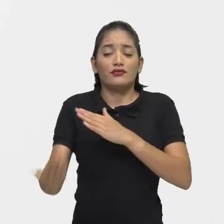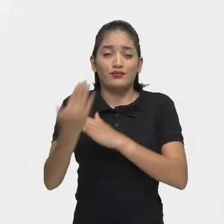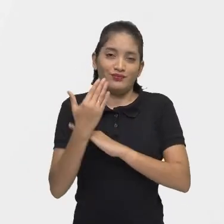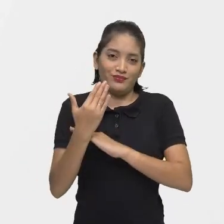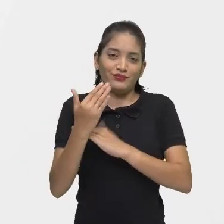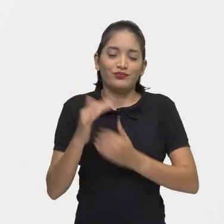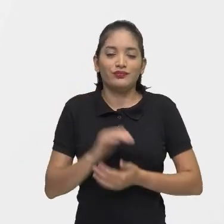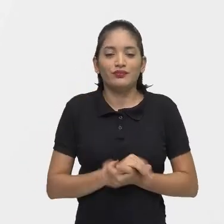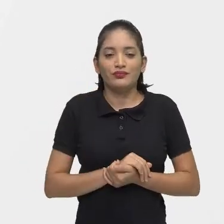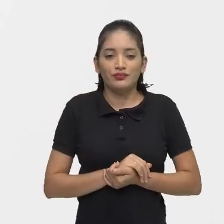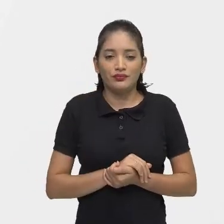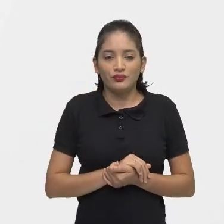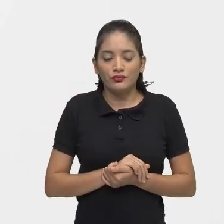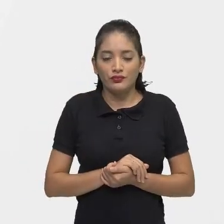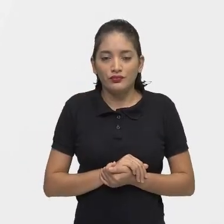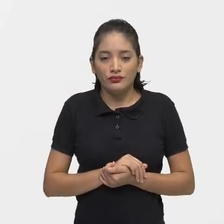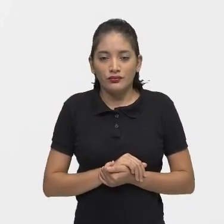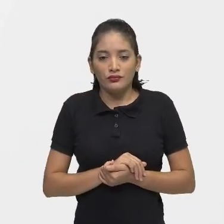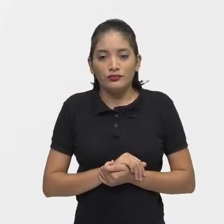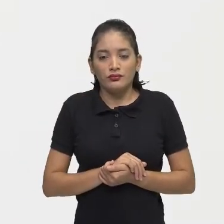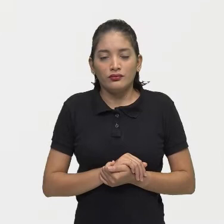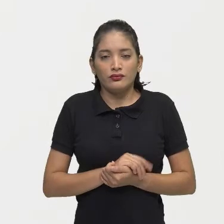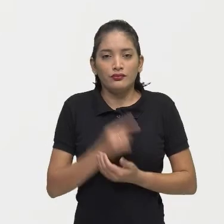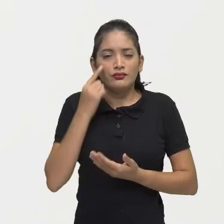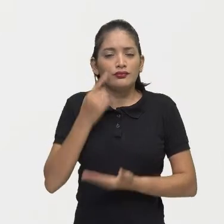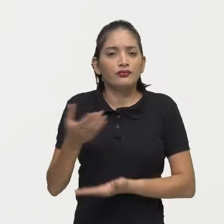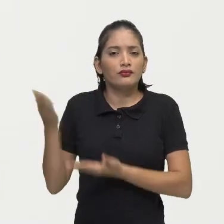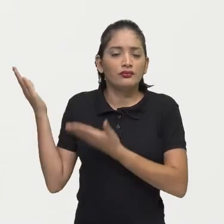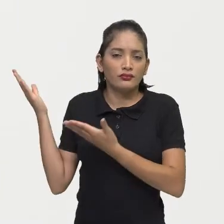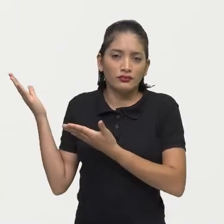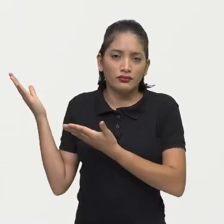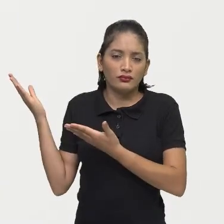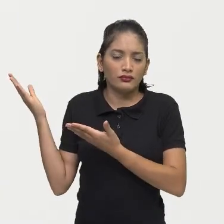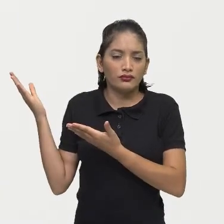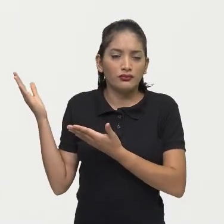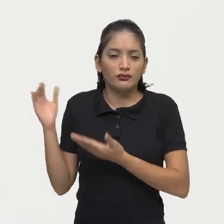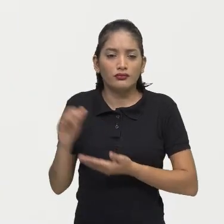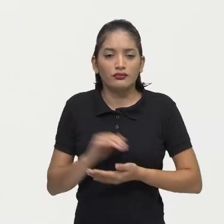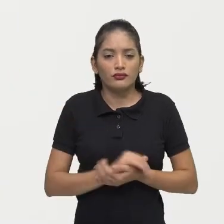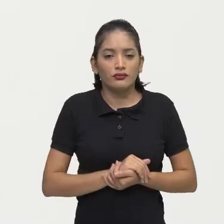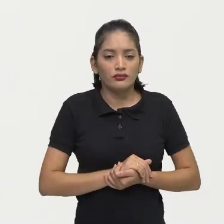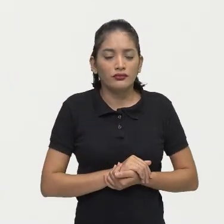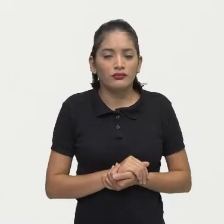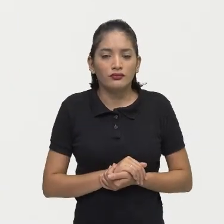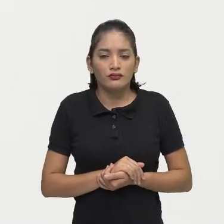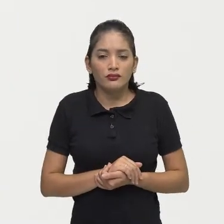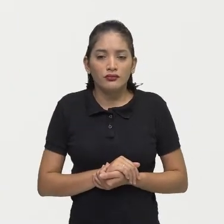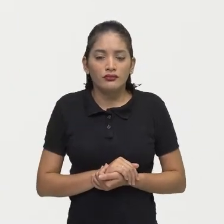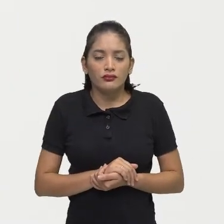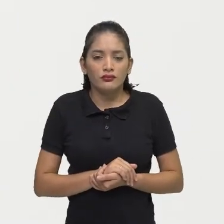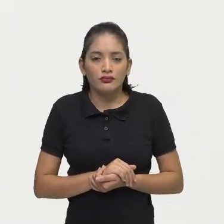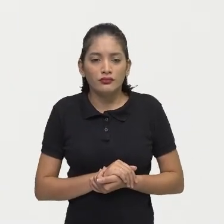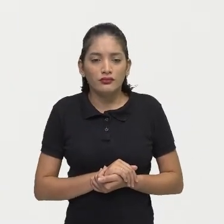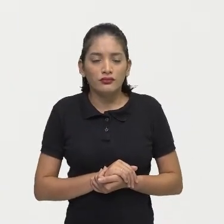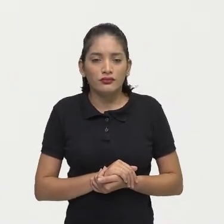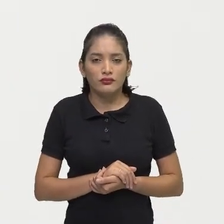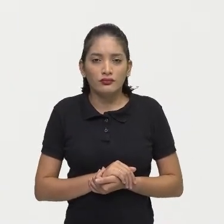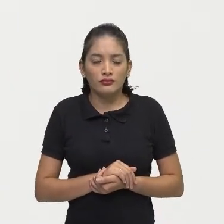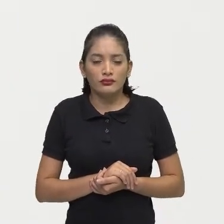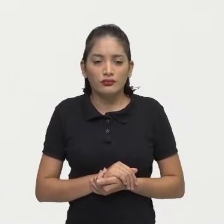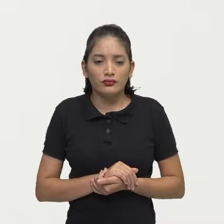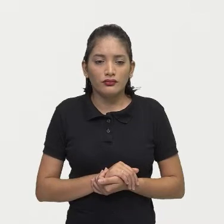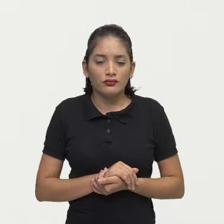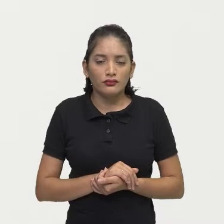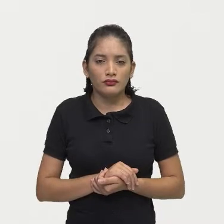bastante. Então aqui, ó, checking for images, graphs or tables. Tables são tabelas, ok? Então, the